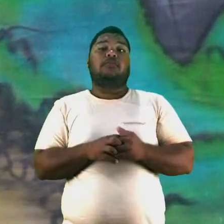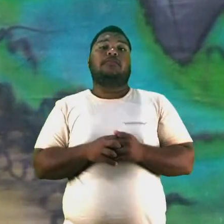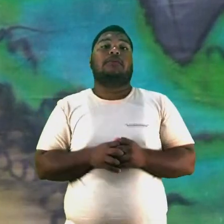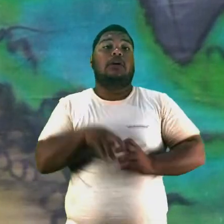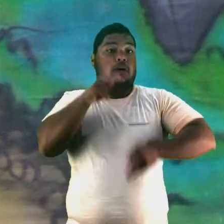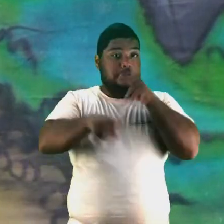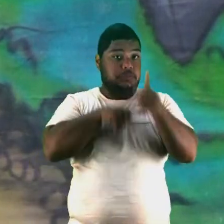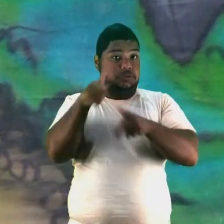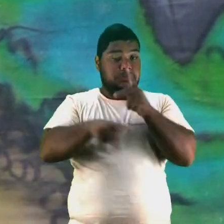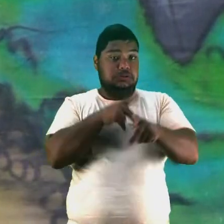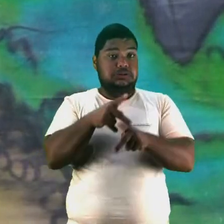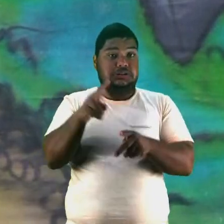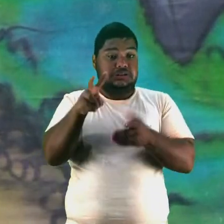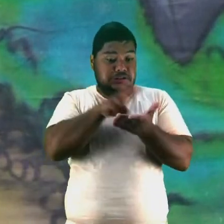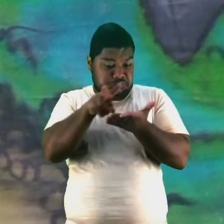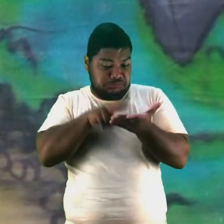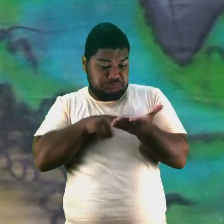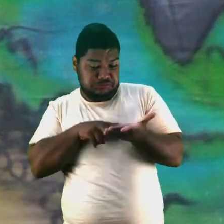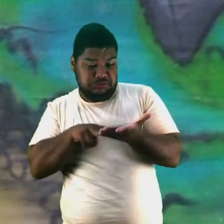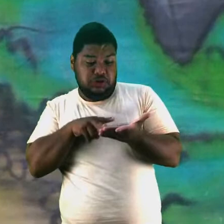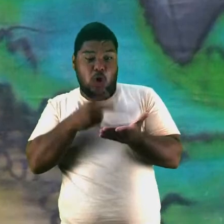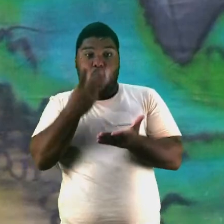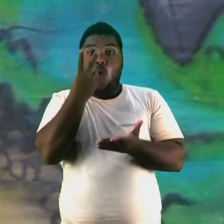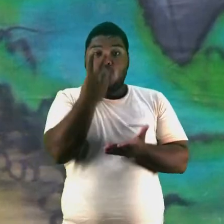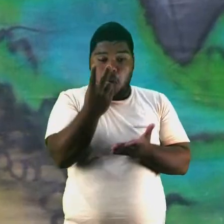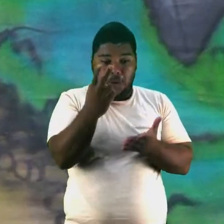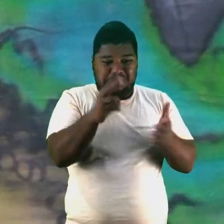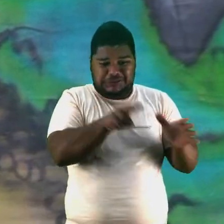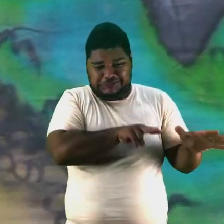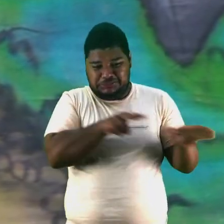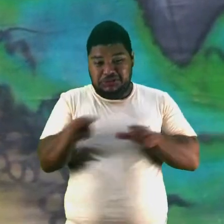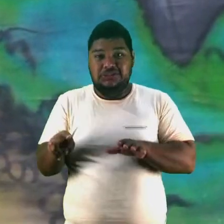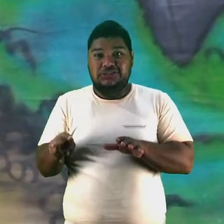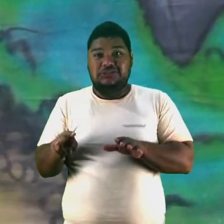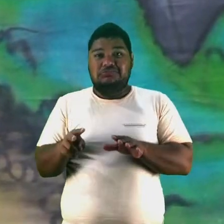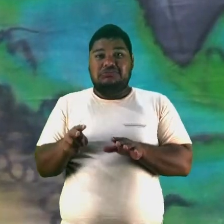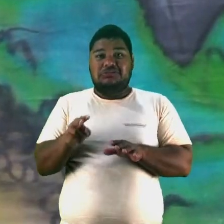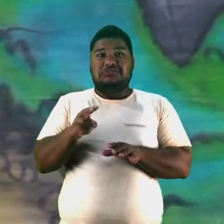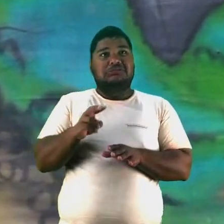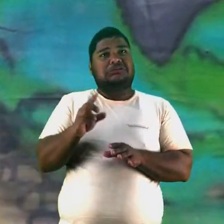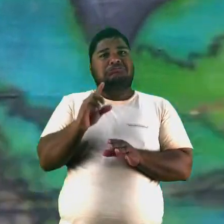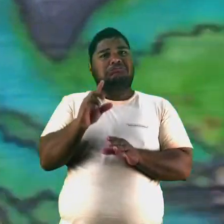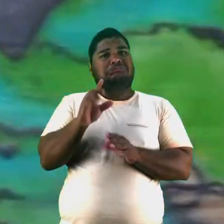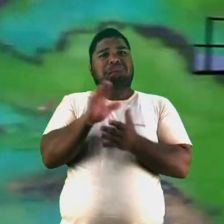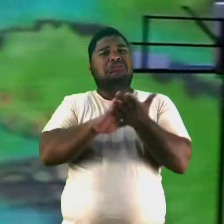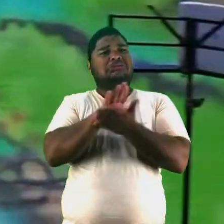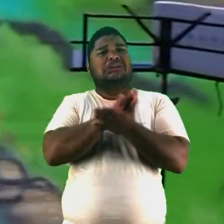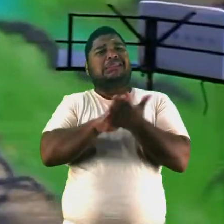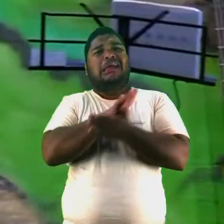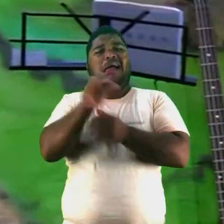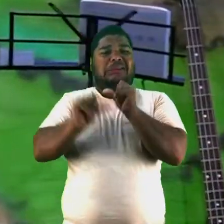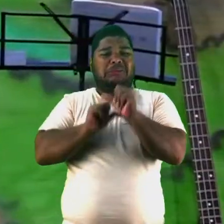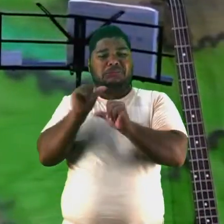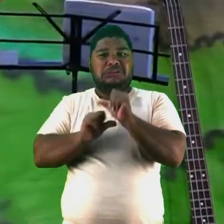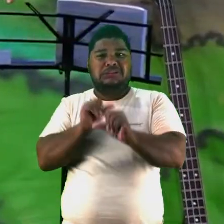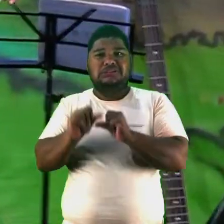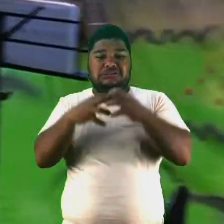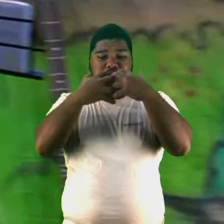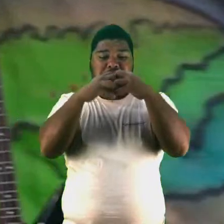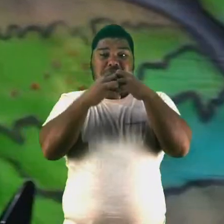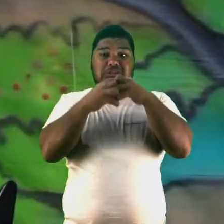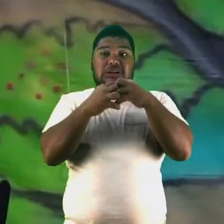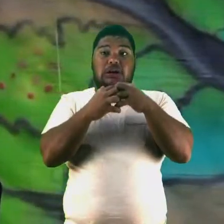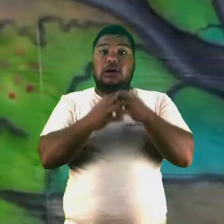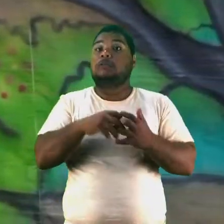vezes por semana, idem, praticamente não tinha nenhuma mudança. As pessoas que liam a Bíblia 3 vezes